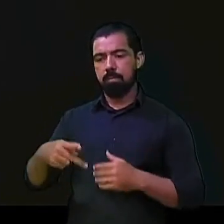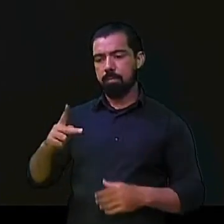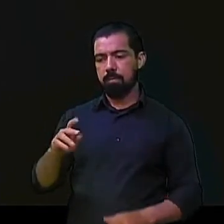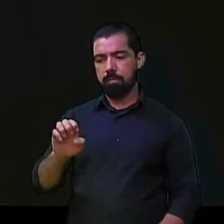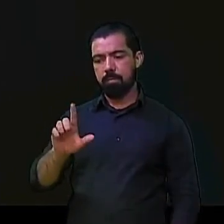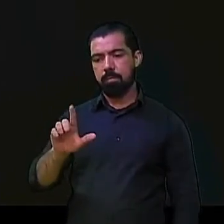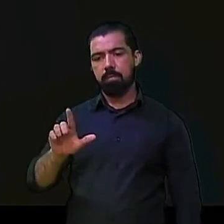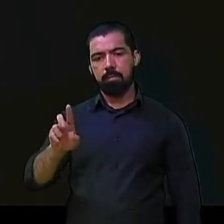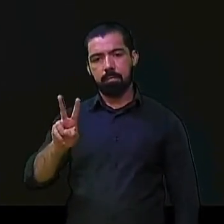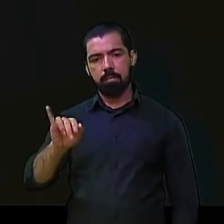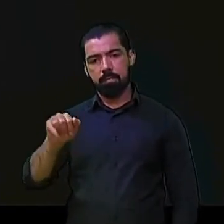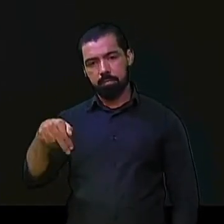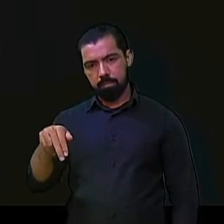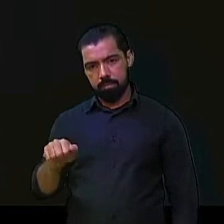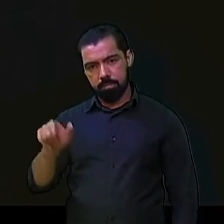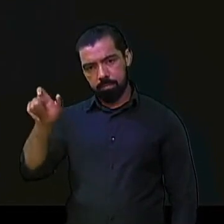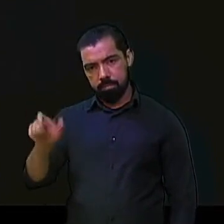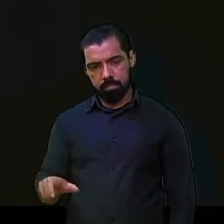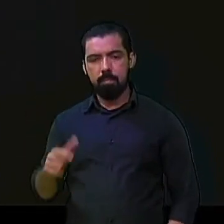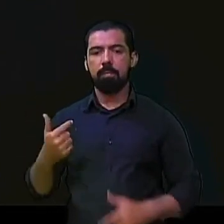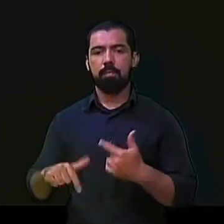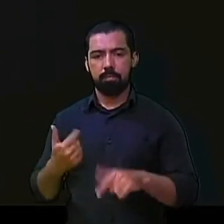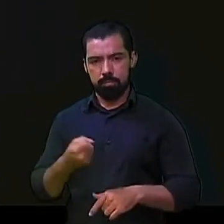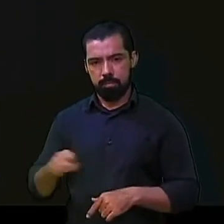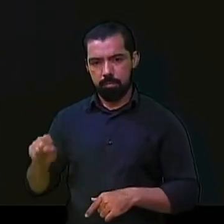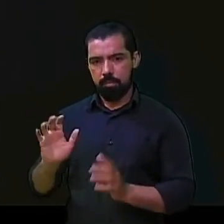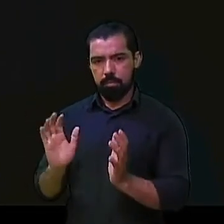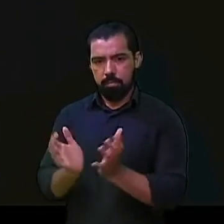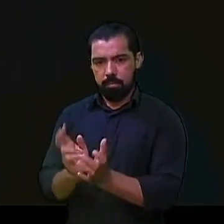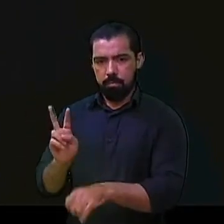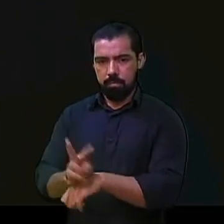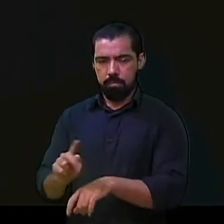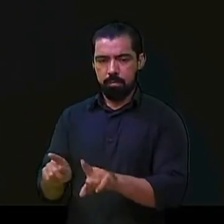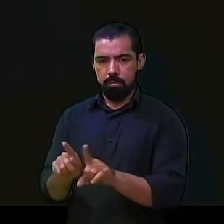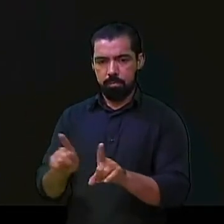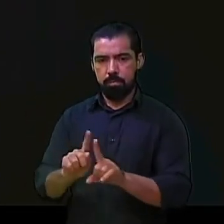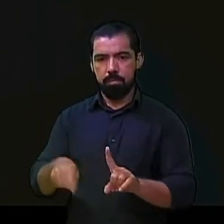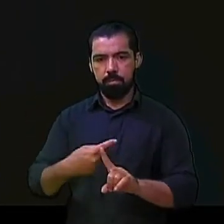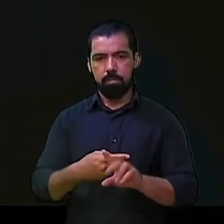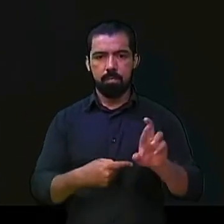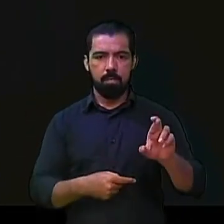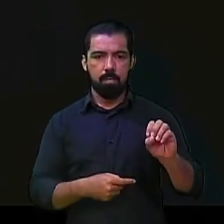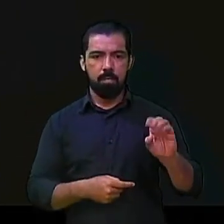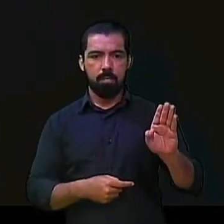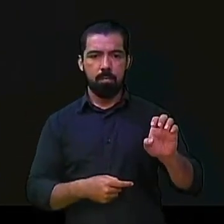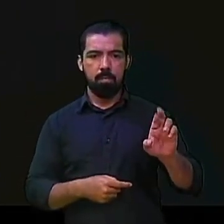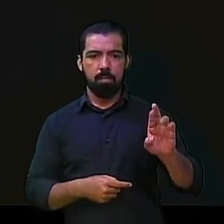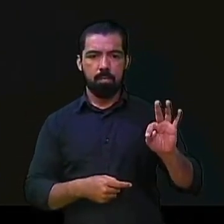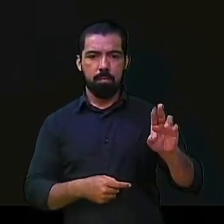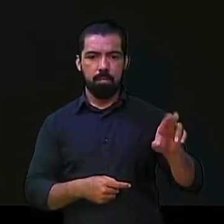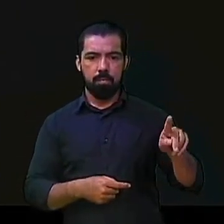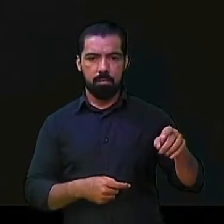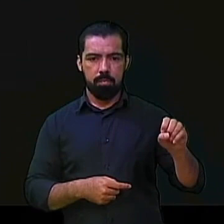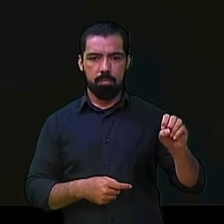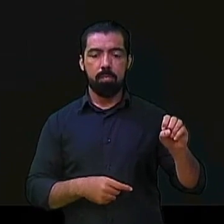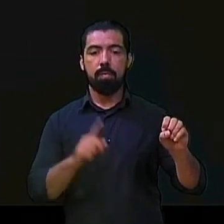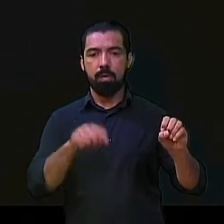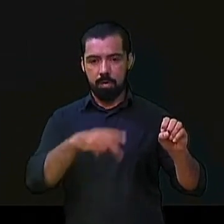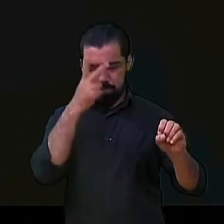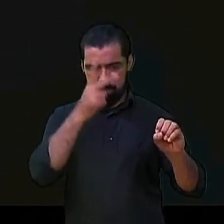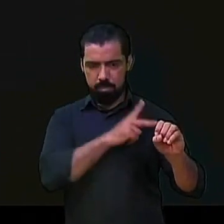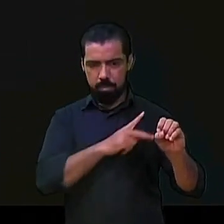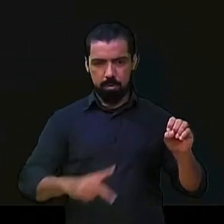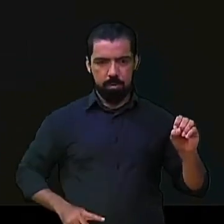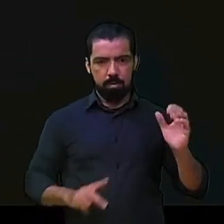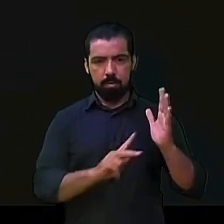que tão bem tem trabalhado em defesa e proteção da categoria, seja com o companheiro Robertinho, que preside e dirige o sindicato, da importância do